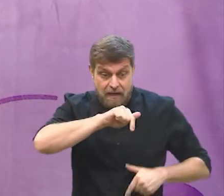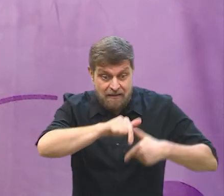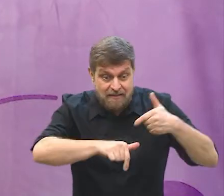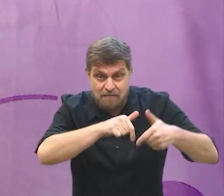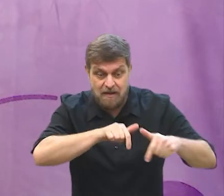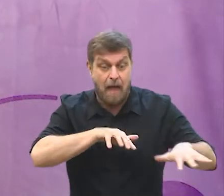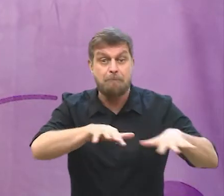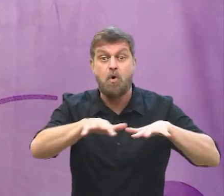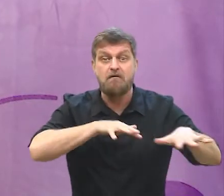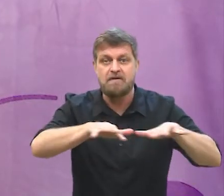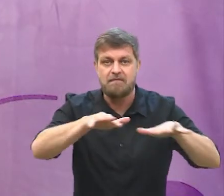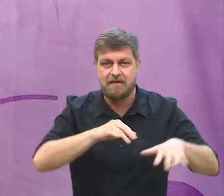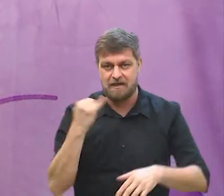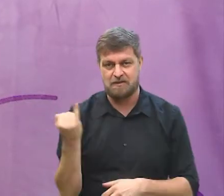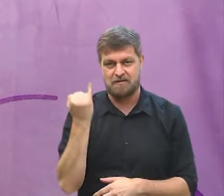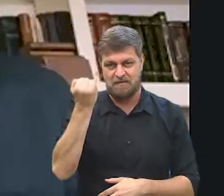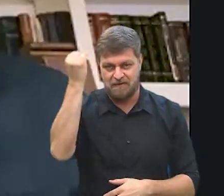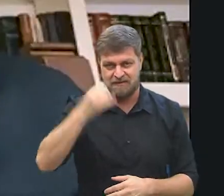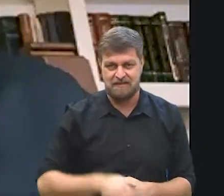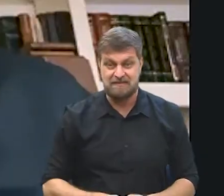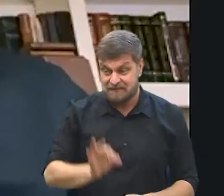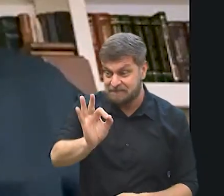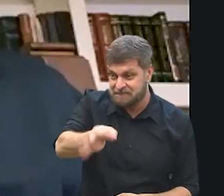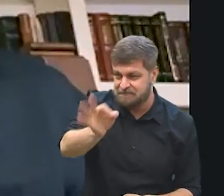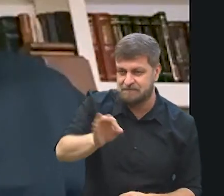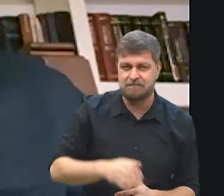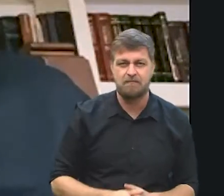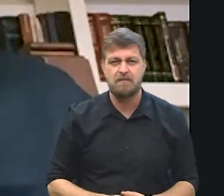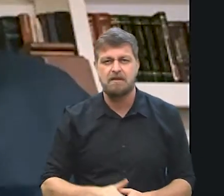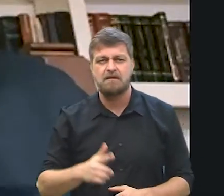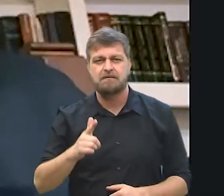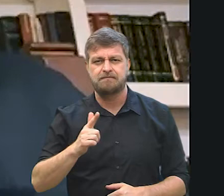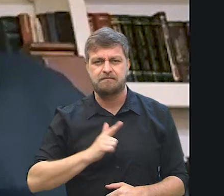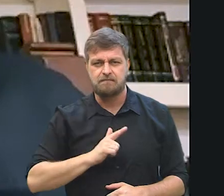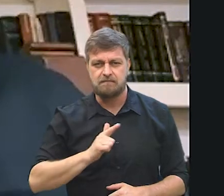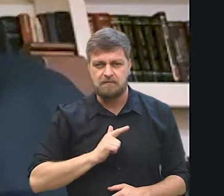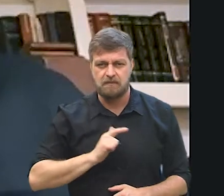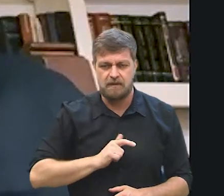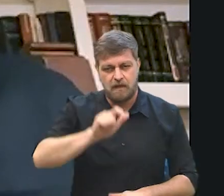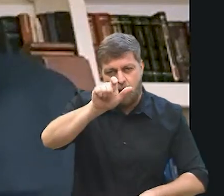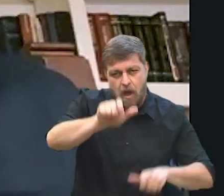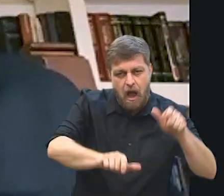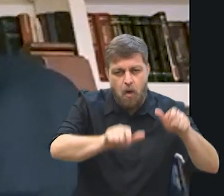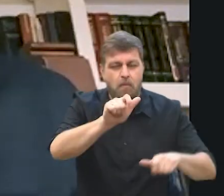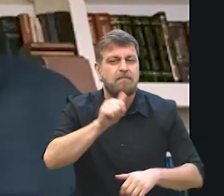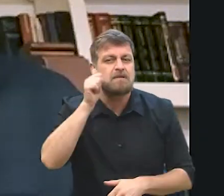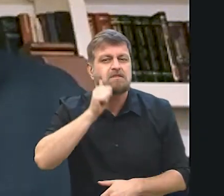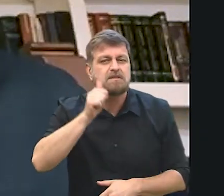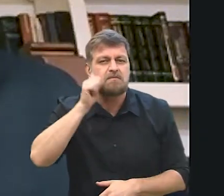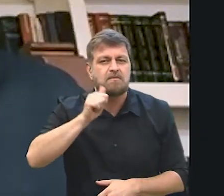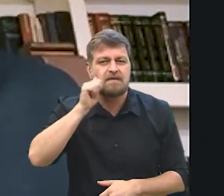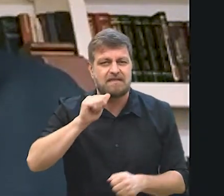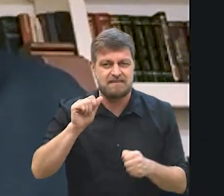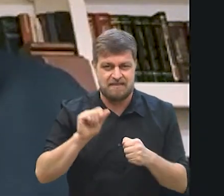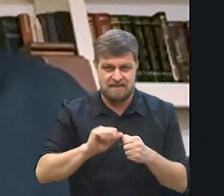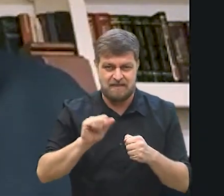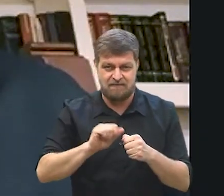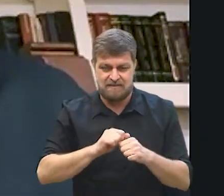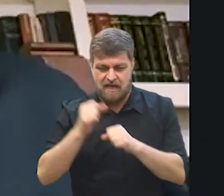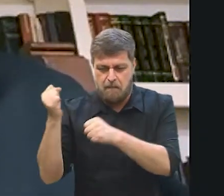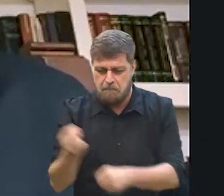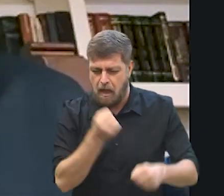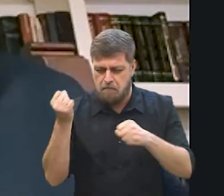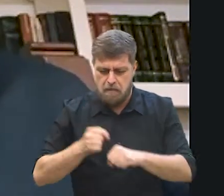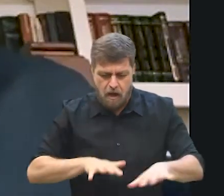isso? Exato. Se você vê, tratei de algumas mulheres que fizeram faxina a